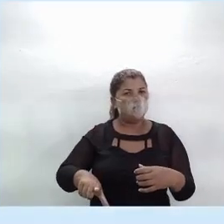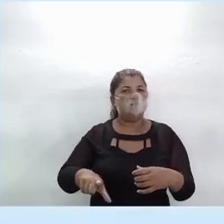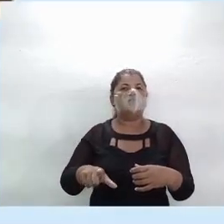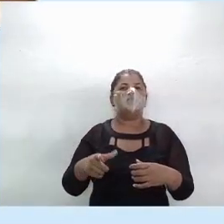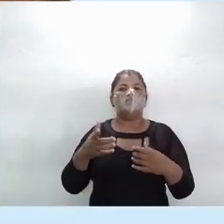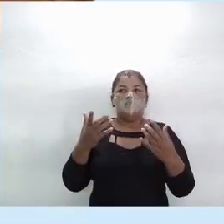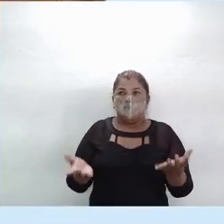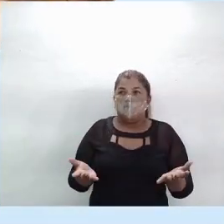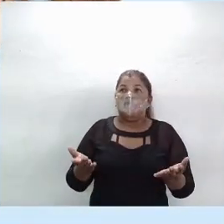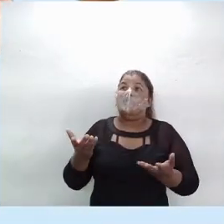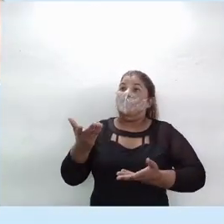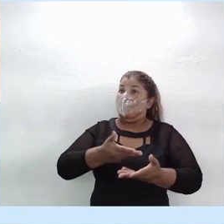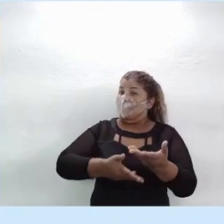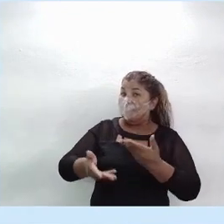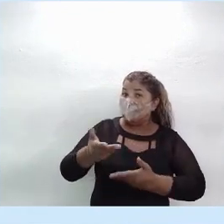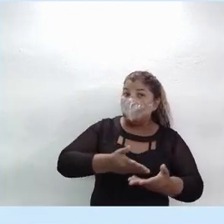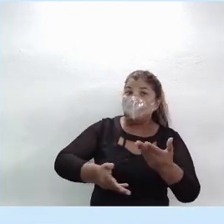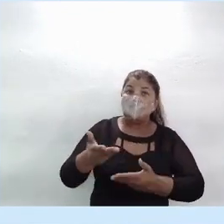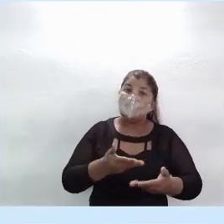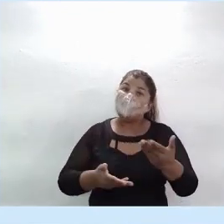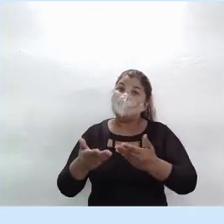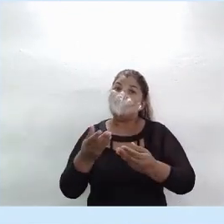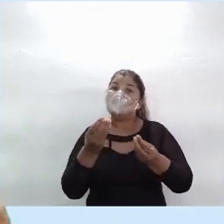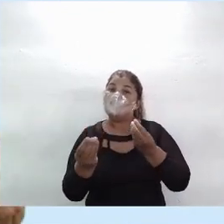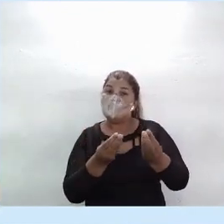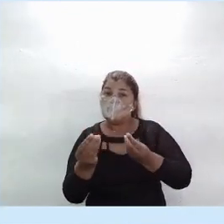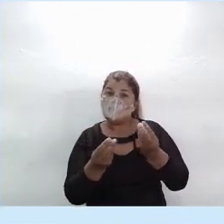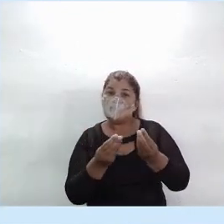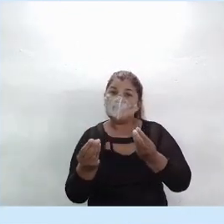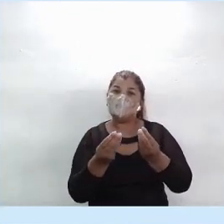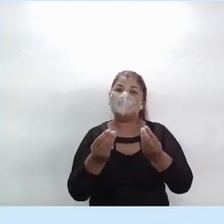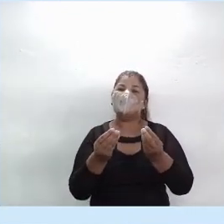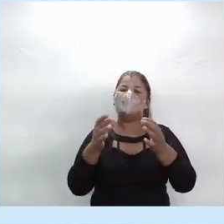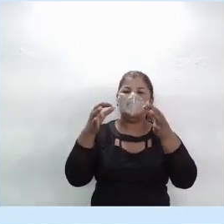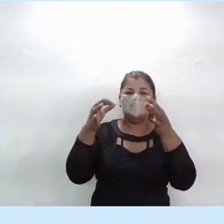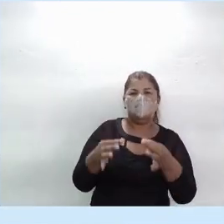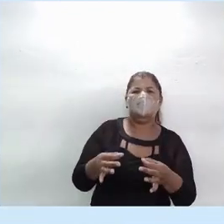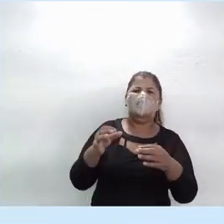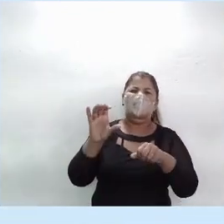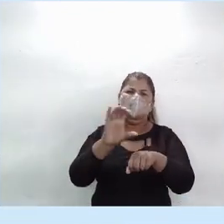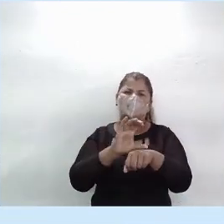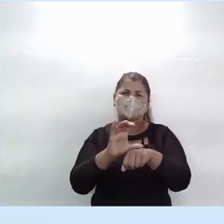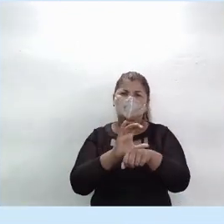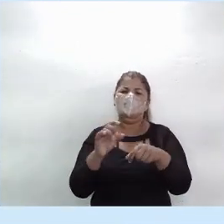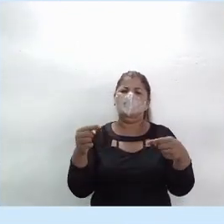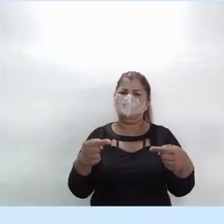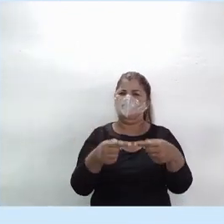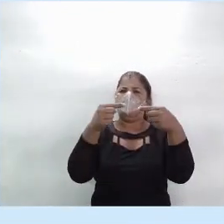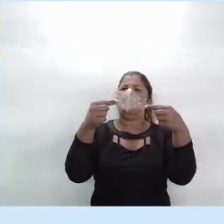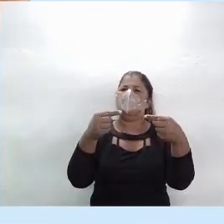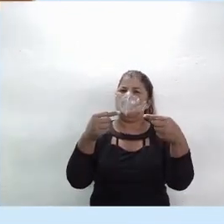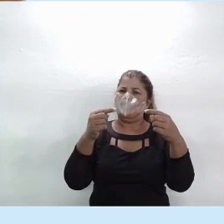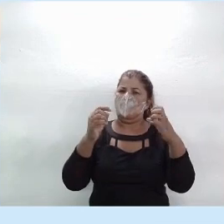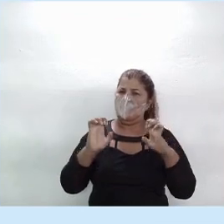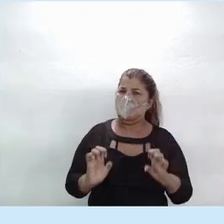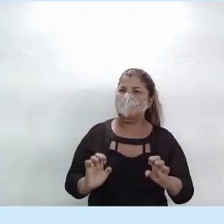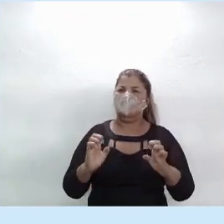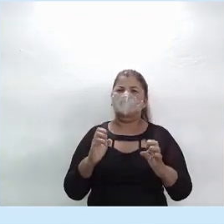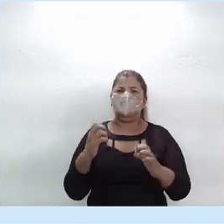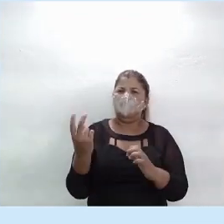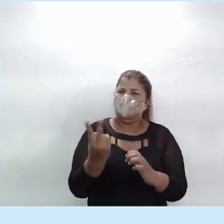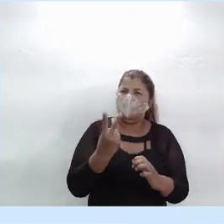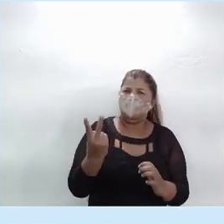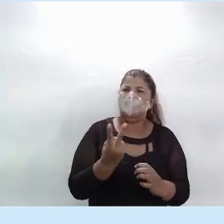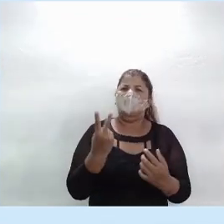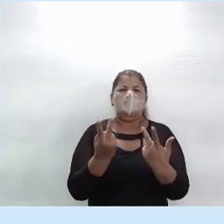justamente aquela relação entre a Constituição e a dignidade humana, a ética, os valores,